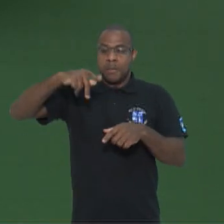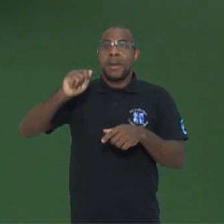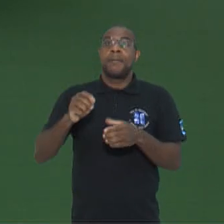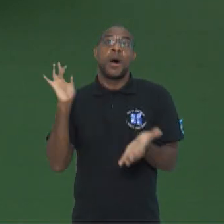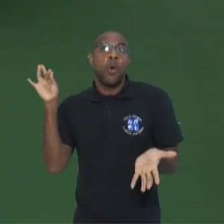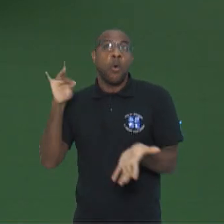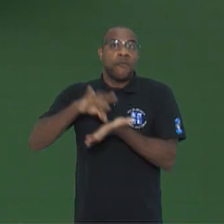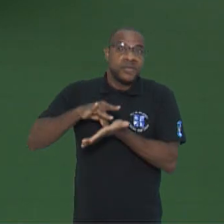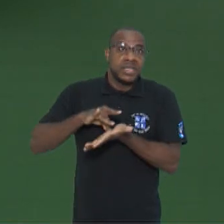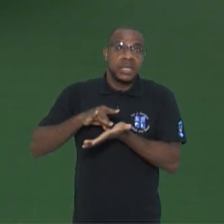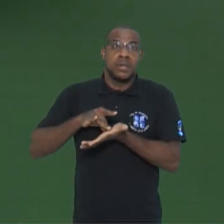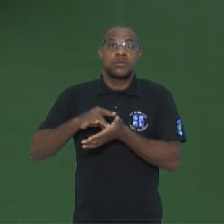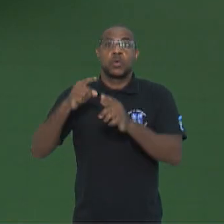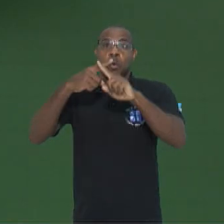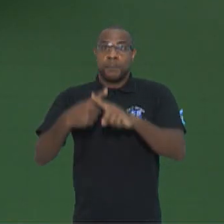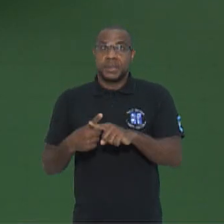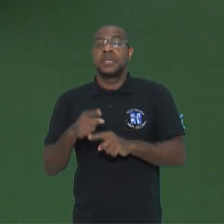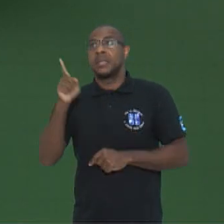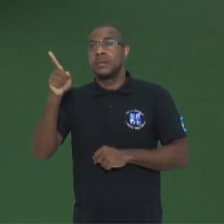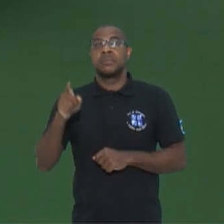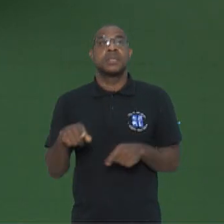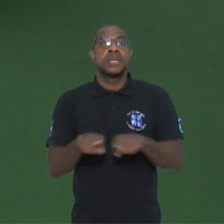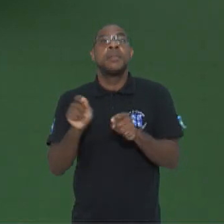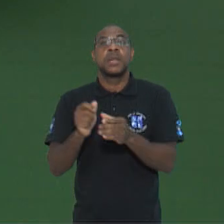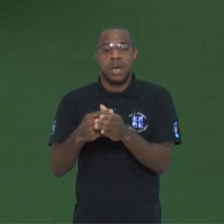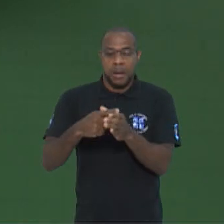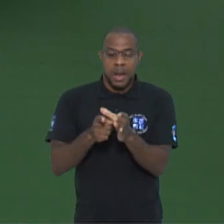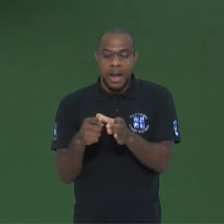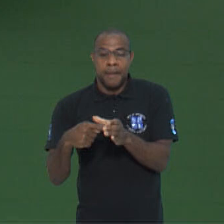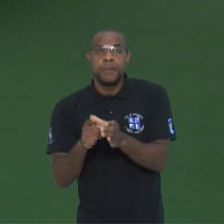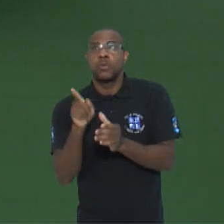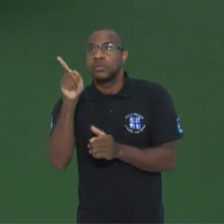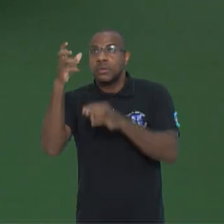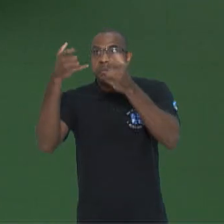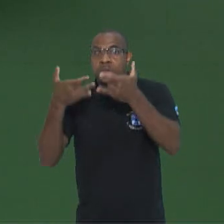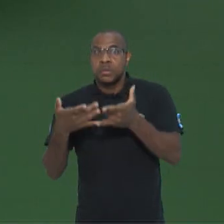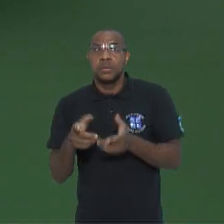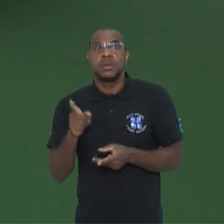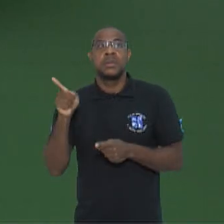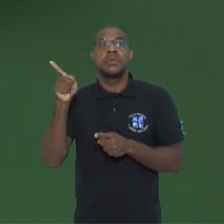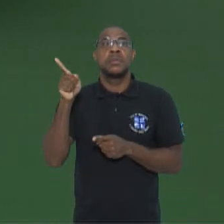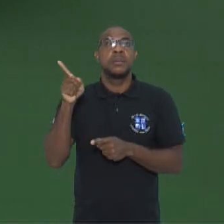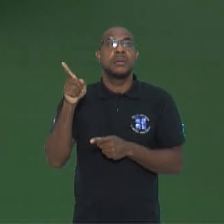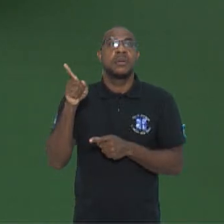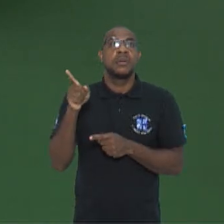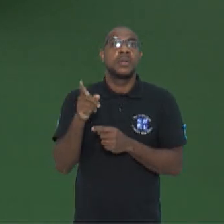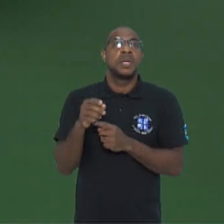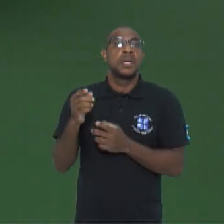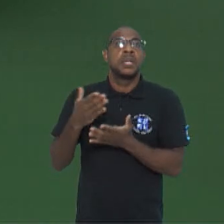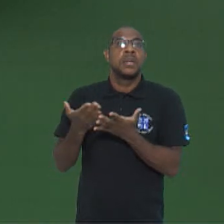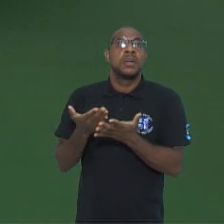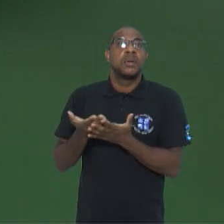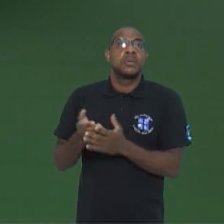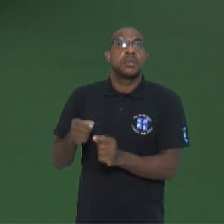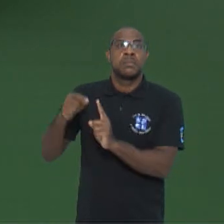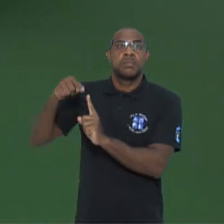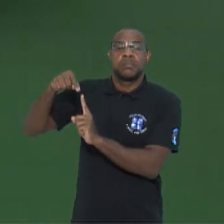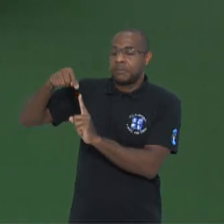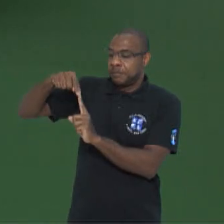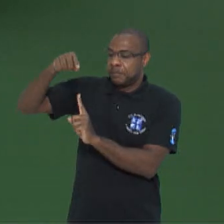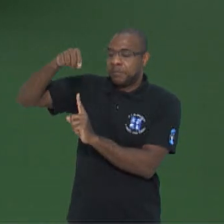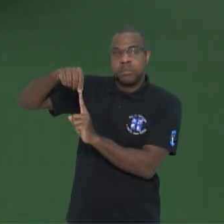competição, vimos o que é a bússola e como ela funciona, e como que é um ponto de controle. O que é o ponto de controle? O